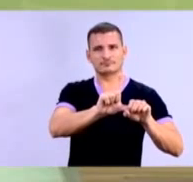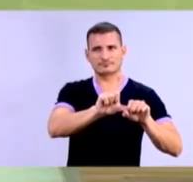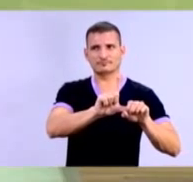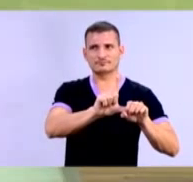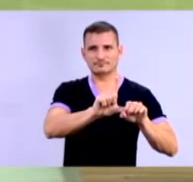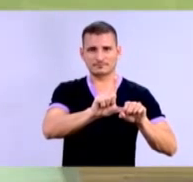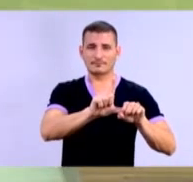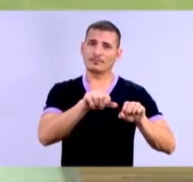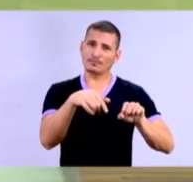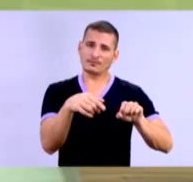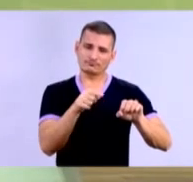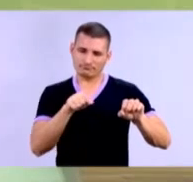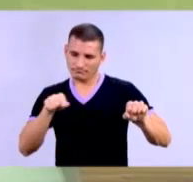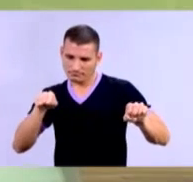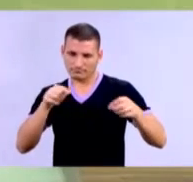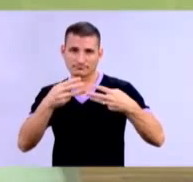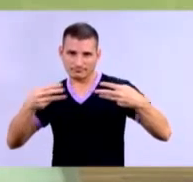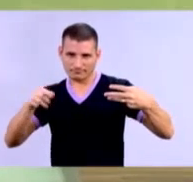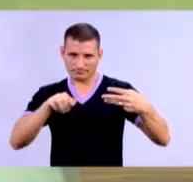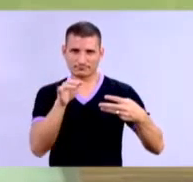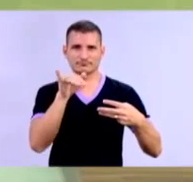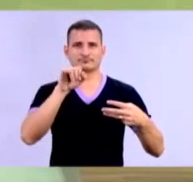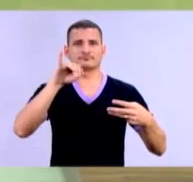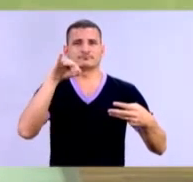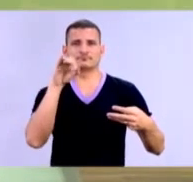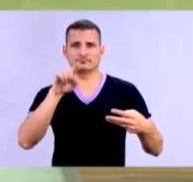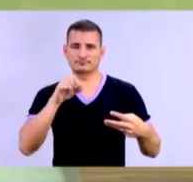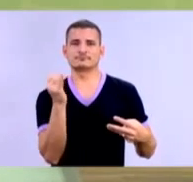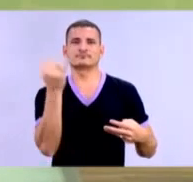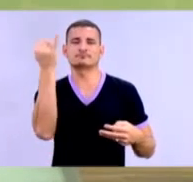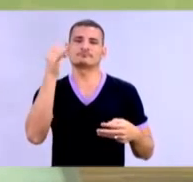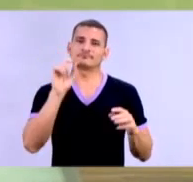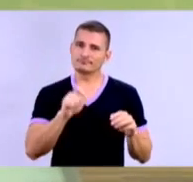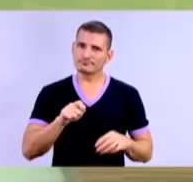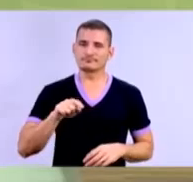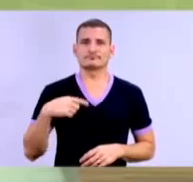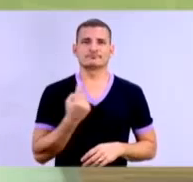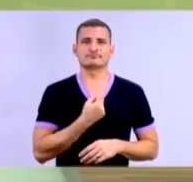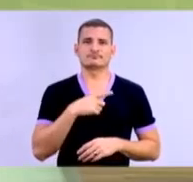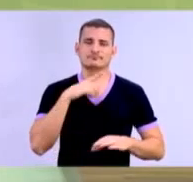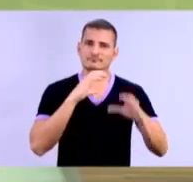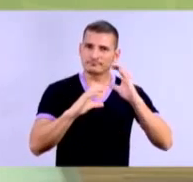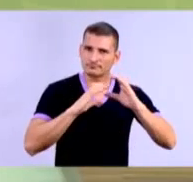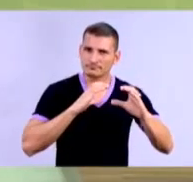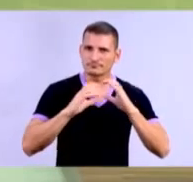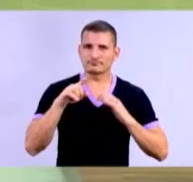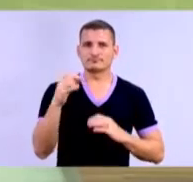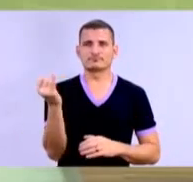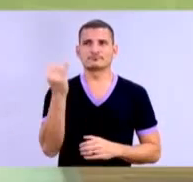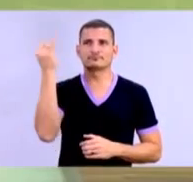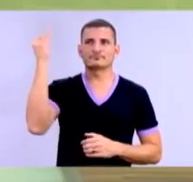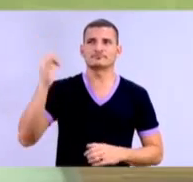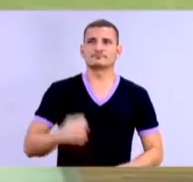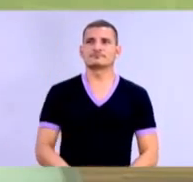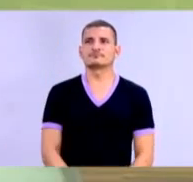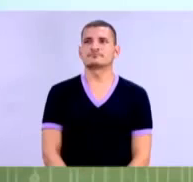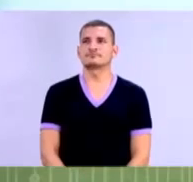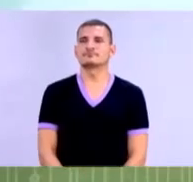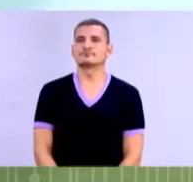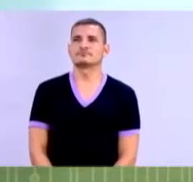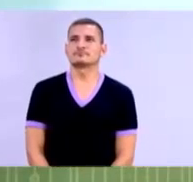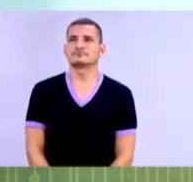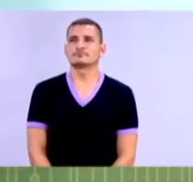são importantes para que a gente possa ter comunicação de fato acontecendo. Isso é muito importante, professor Jordano.